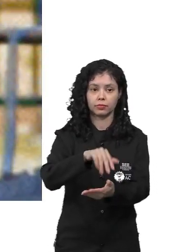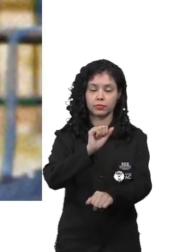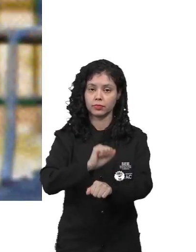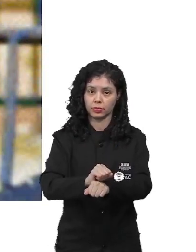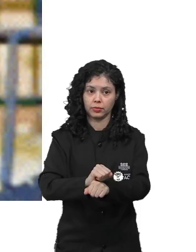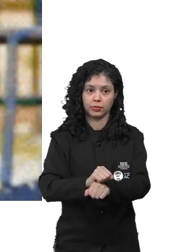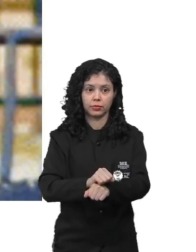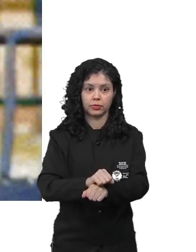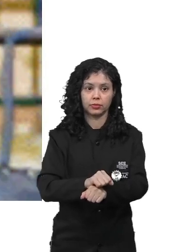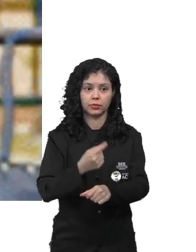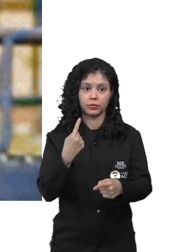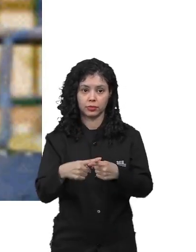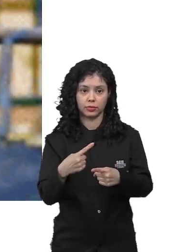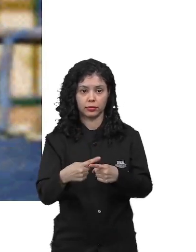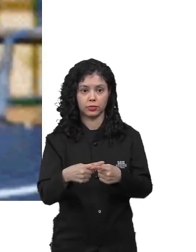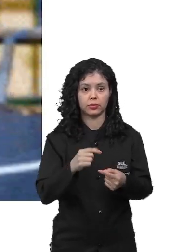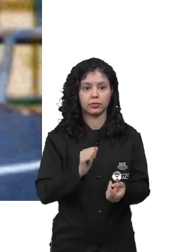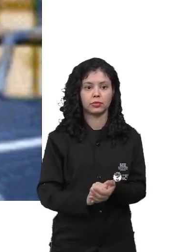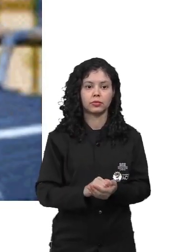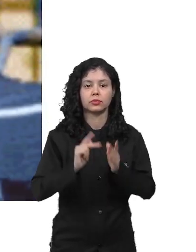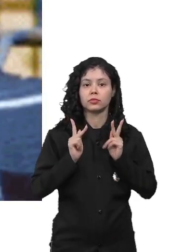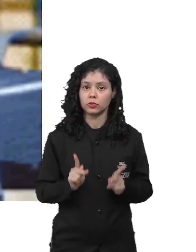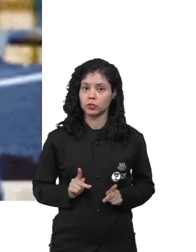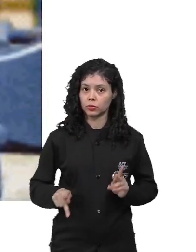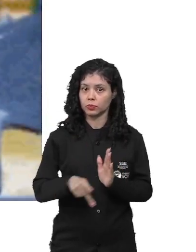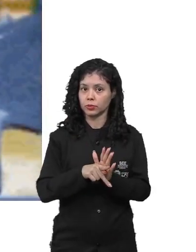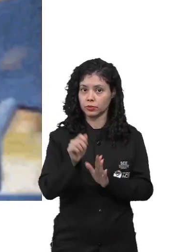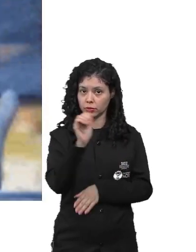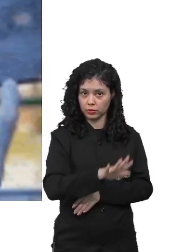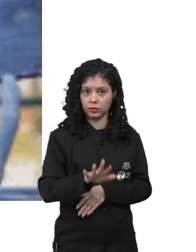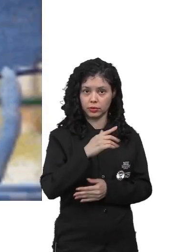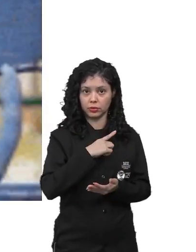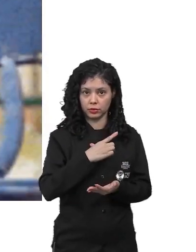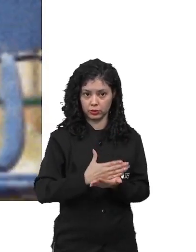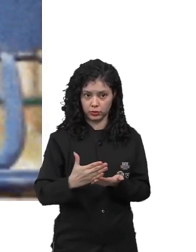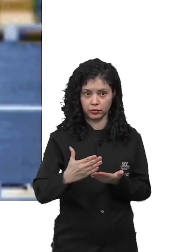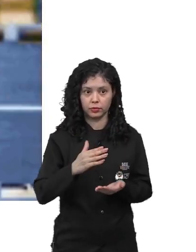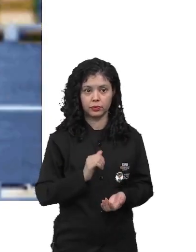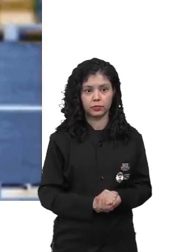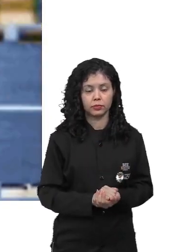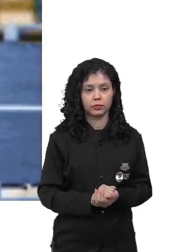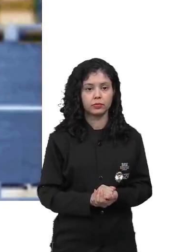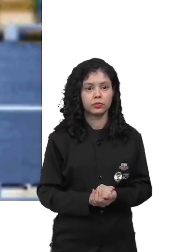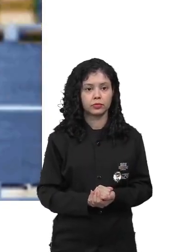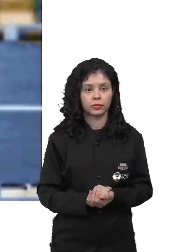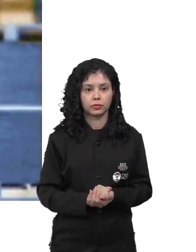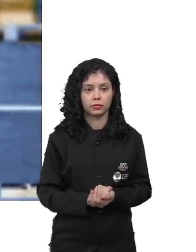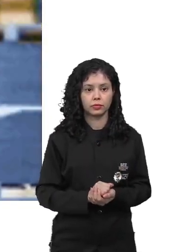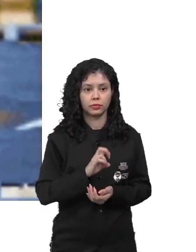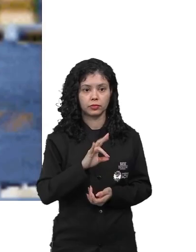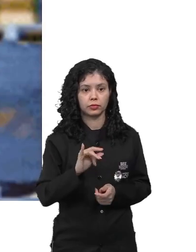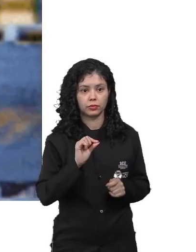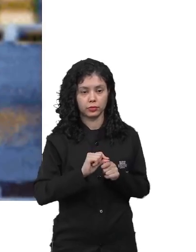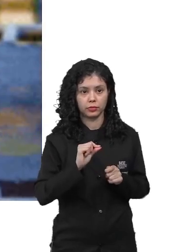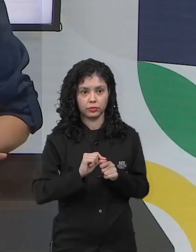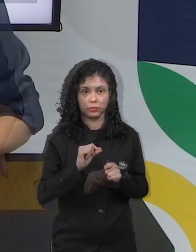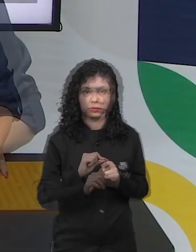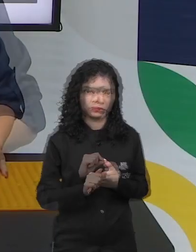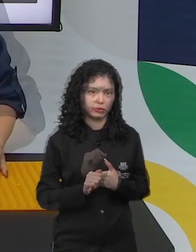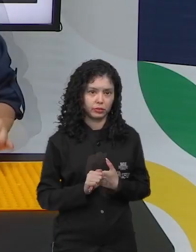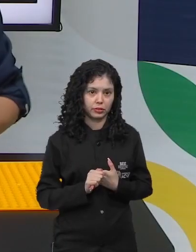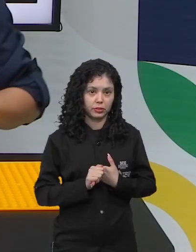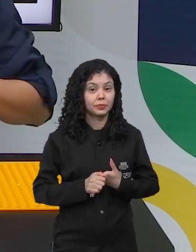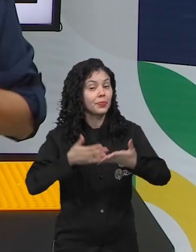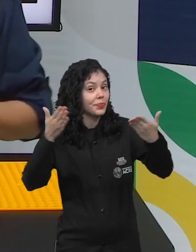parado, né, porque essa era a posição original que ele estava. Então, para demonstrar isso, a gente vai fazer aqui um